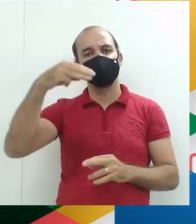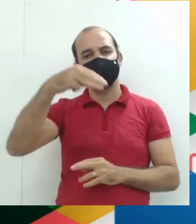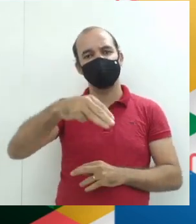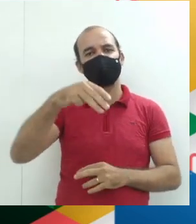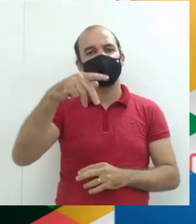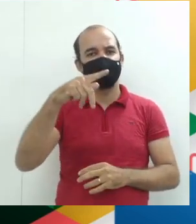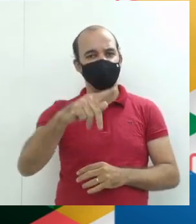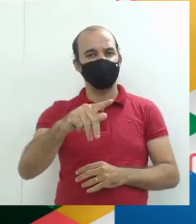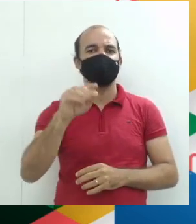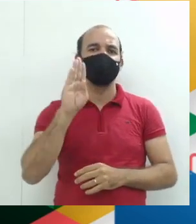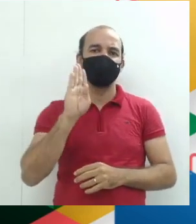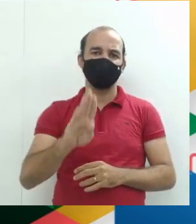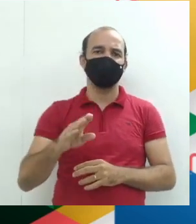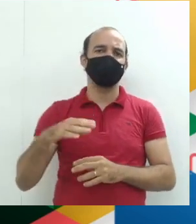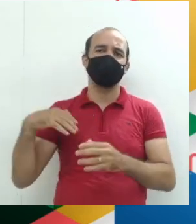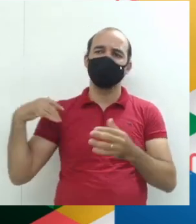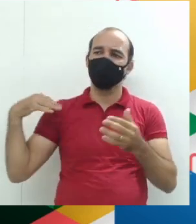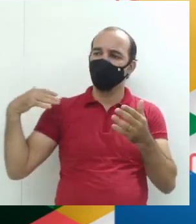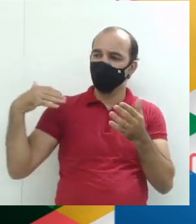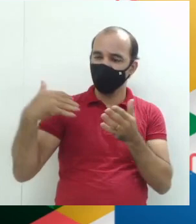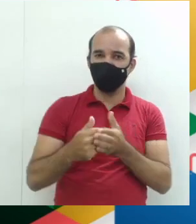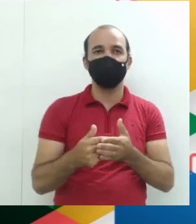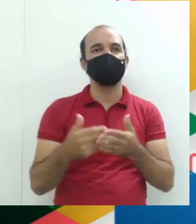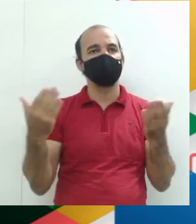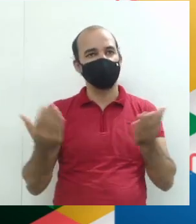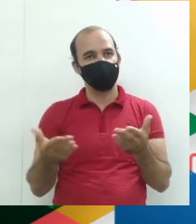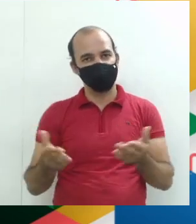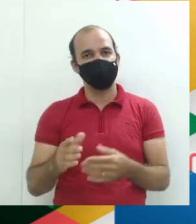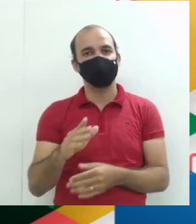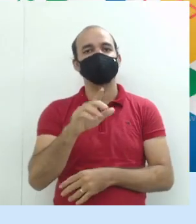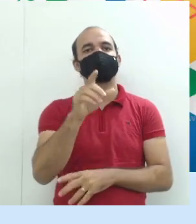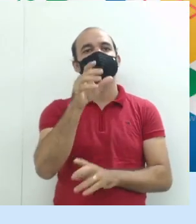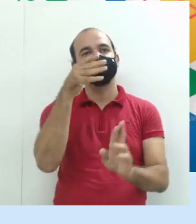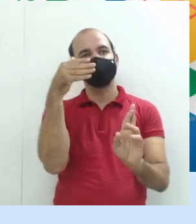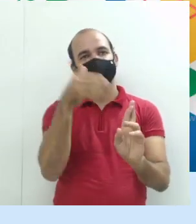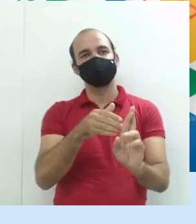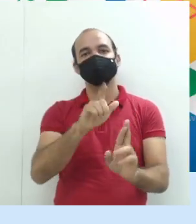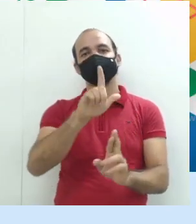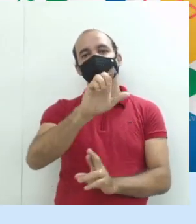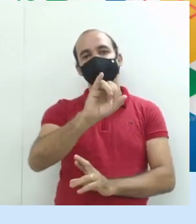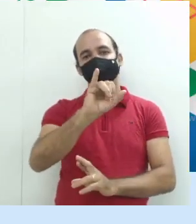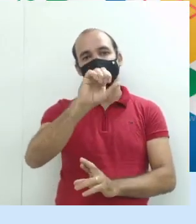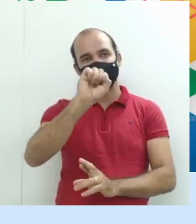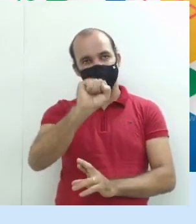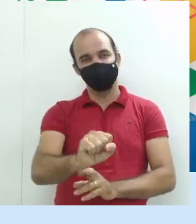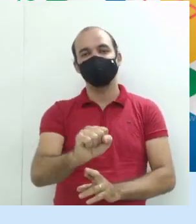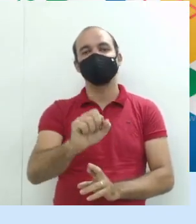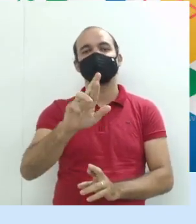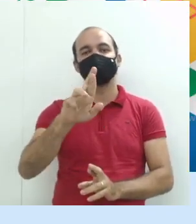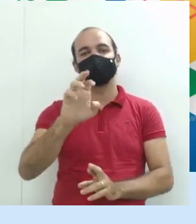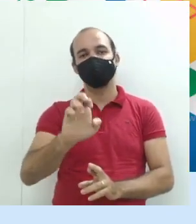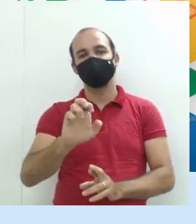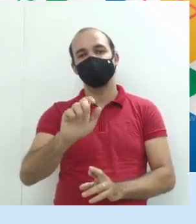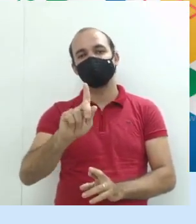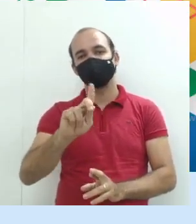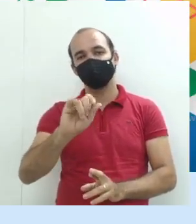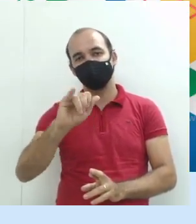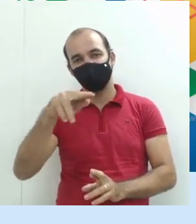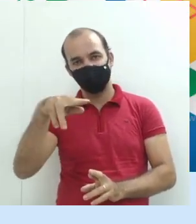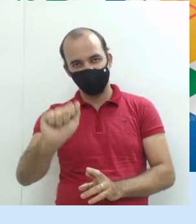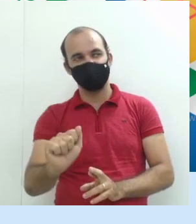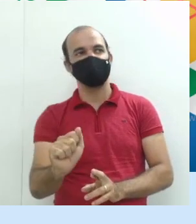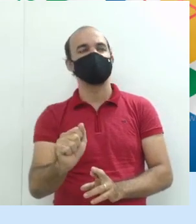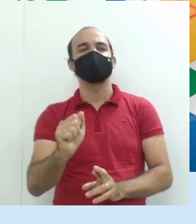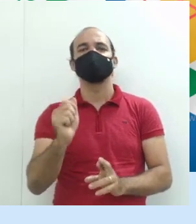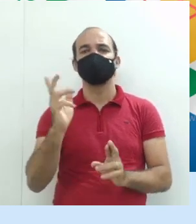mesmo depois de décadas de sua morte. Então, Elis tinha uma voz marcante, tinha uma presença marcante em palco, né,